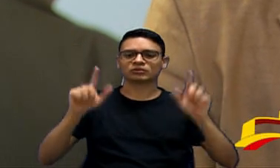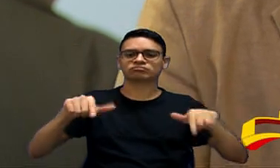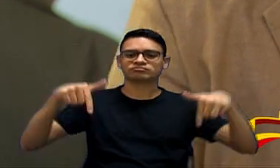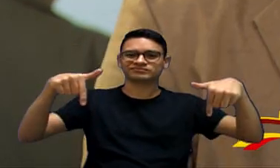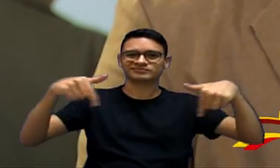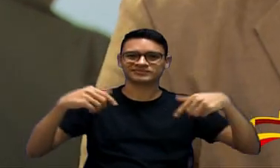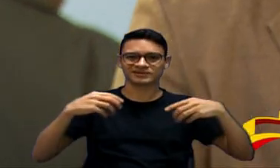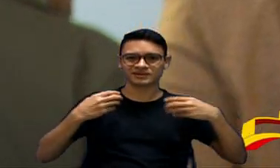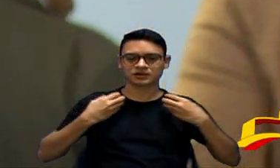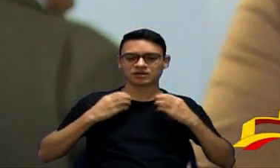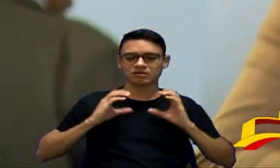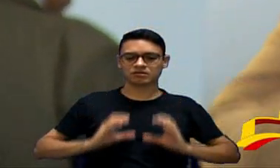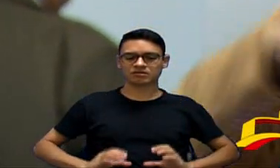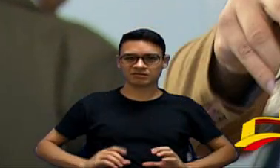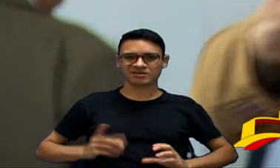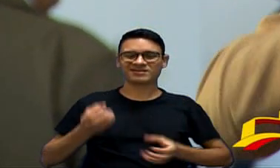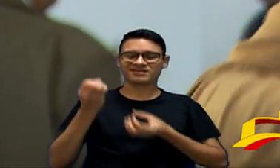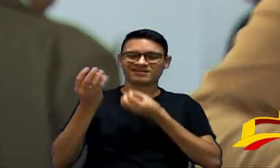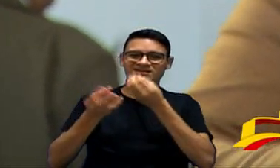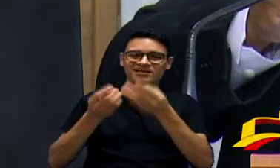que vai colocar São Paulo nos trilhos.